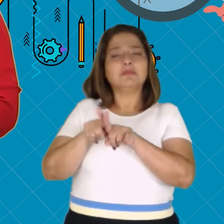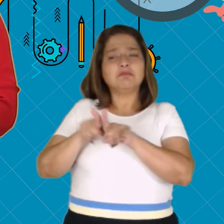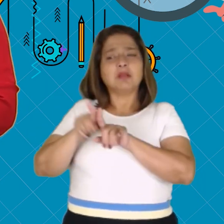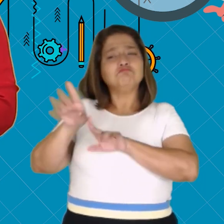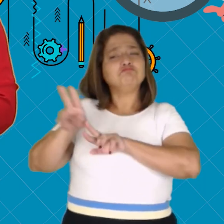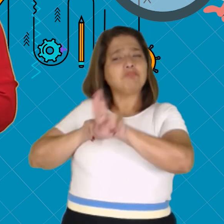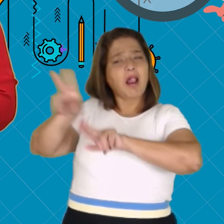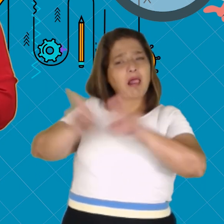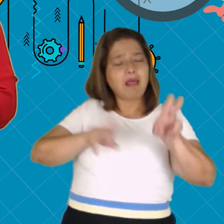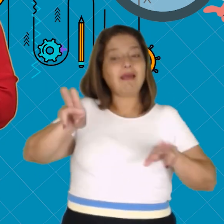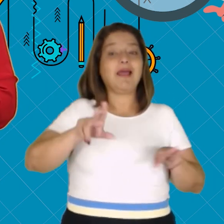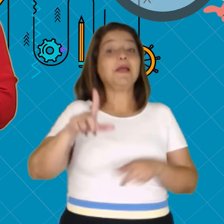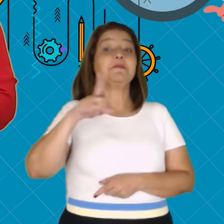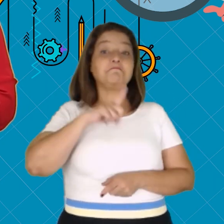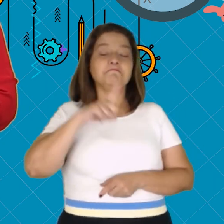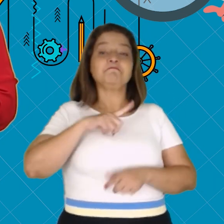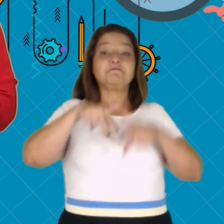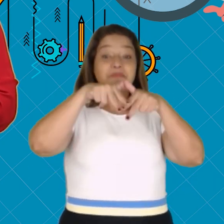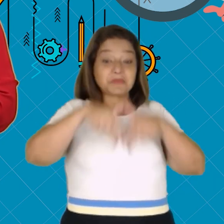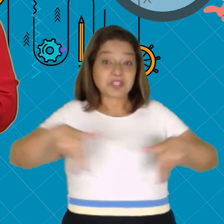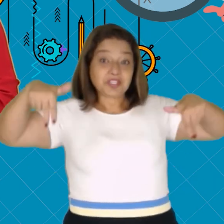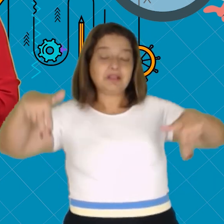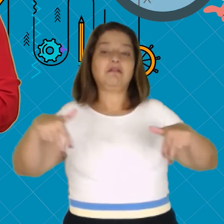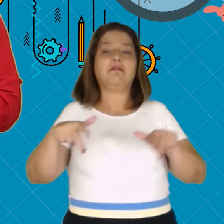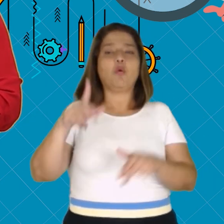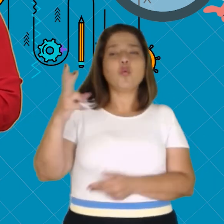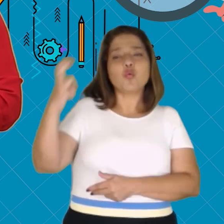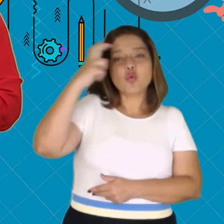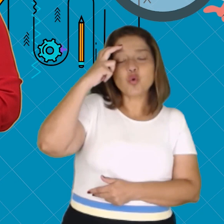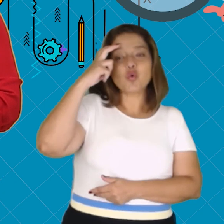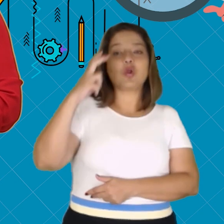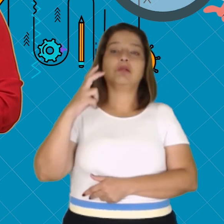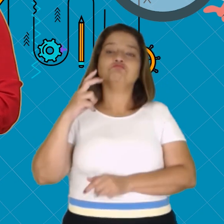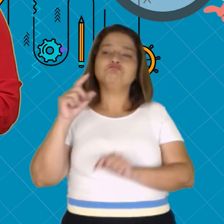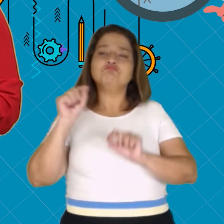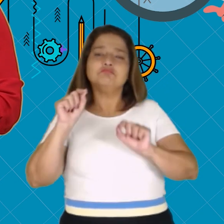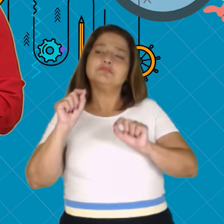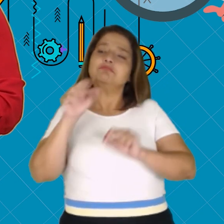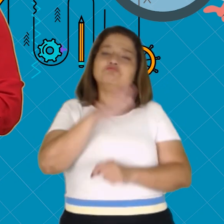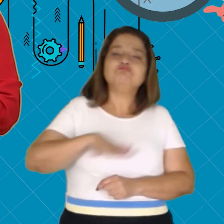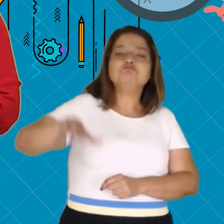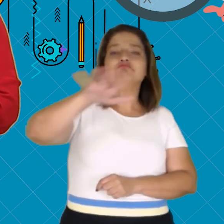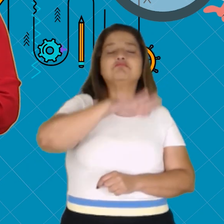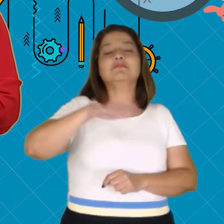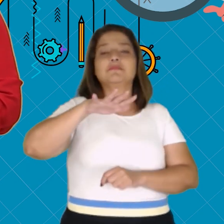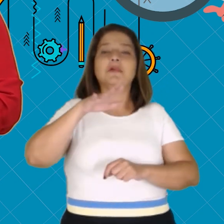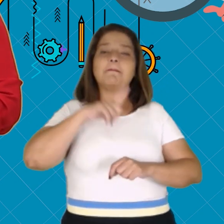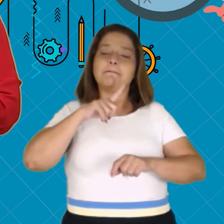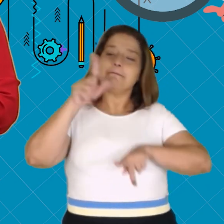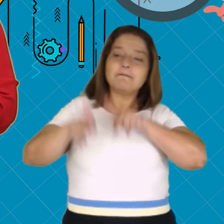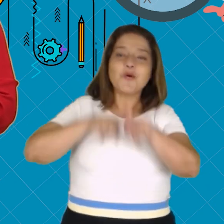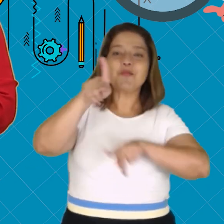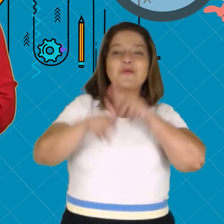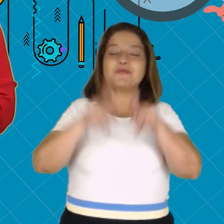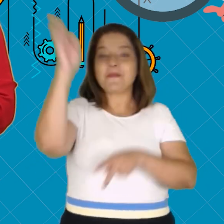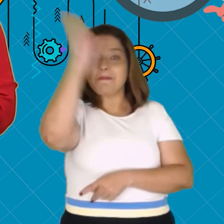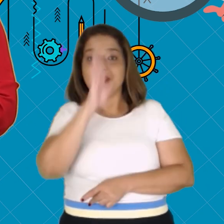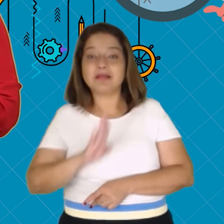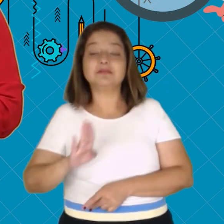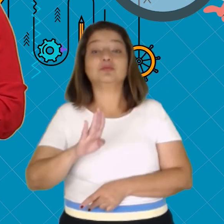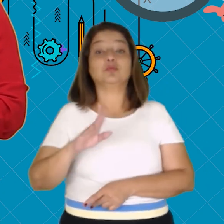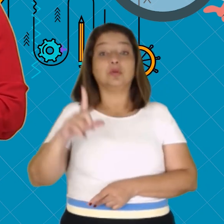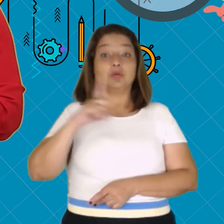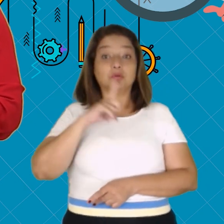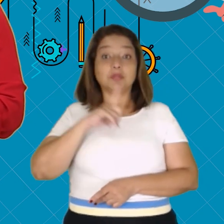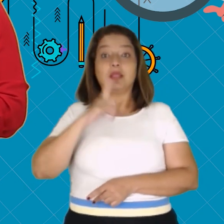multifacetada. Sim, Gabi, diversas etnias e culturas contribuíram para a formação da identidade brasileira, incluindo os povos